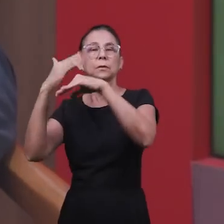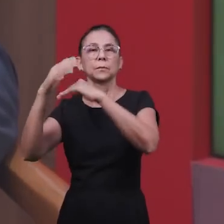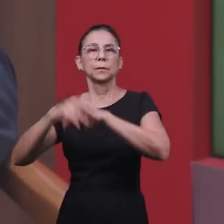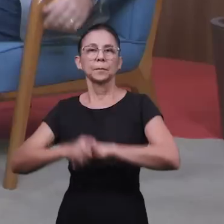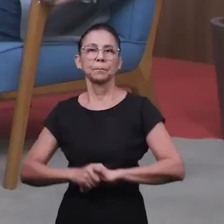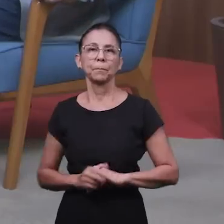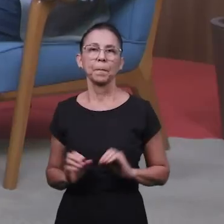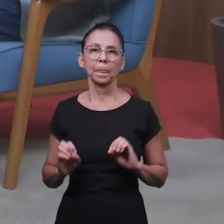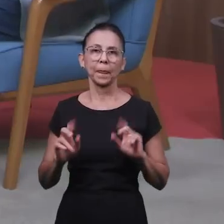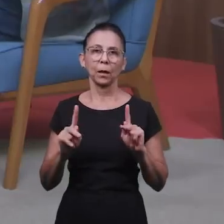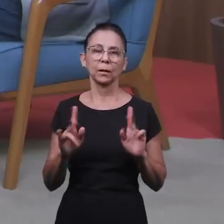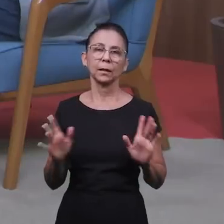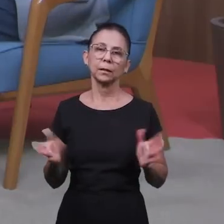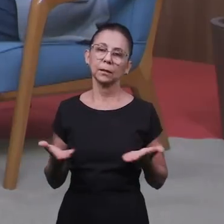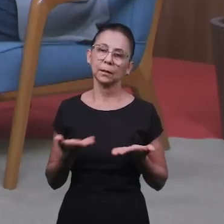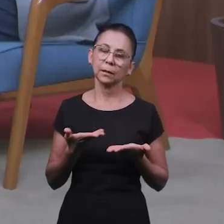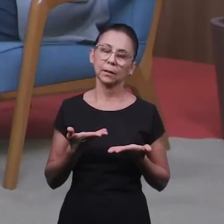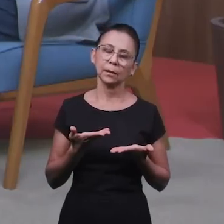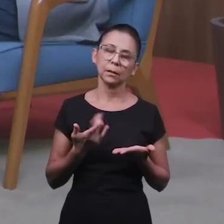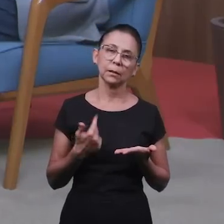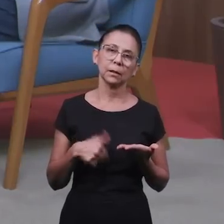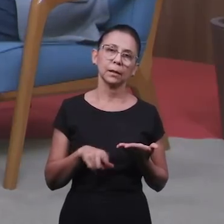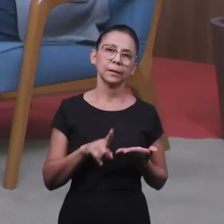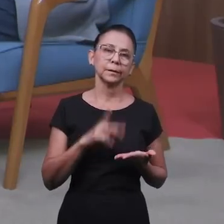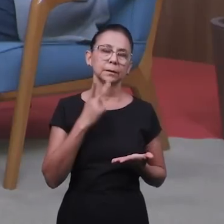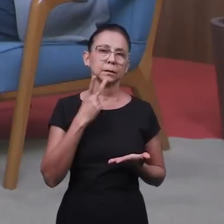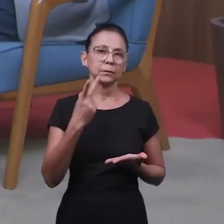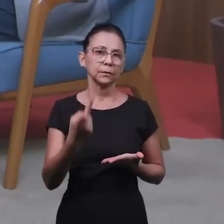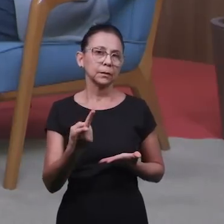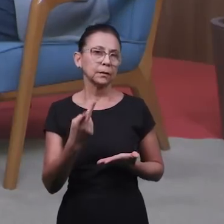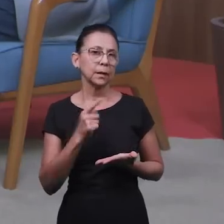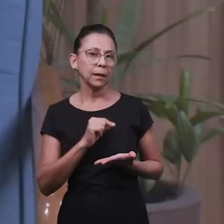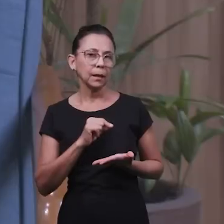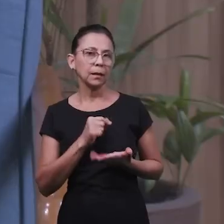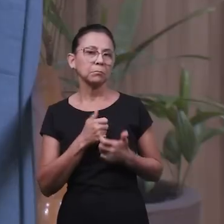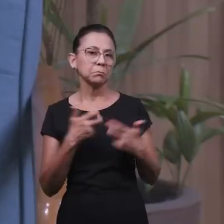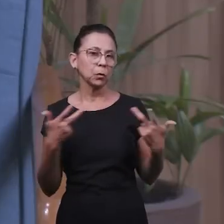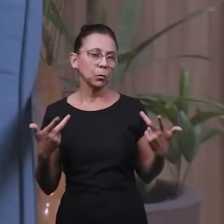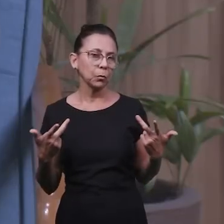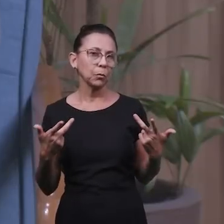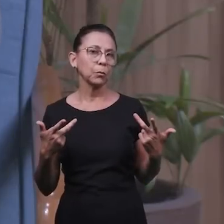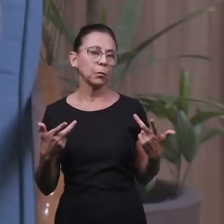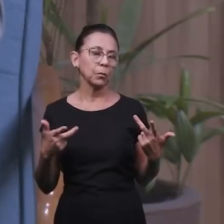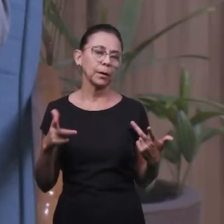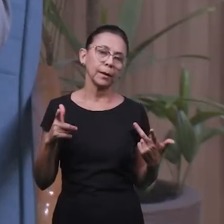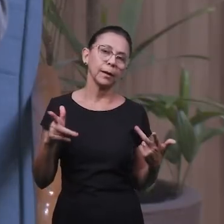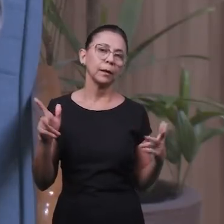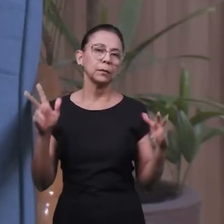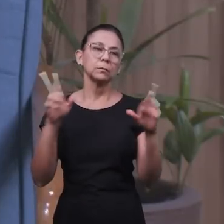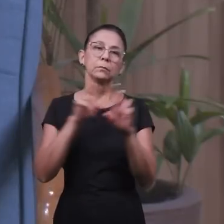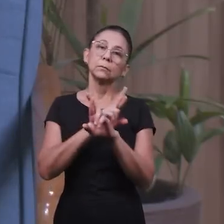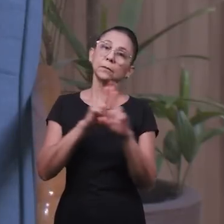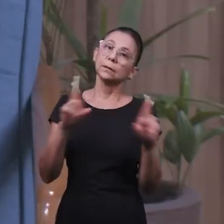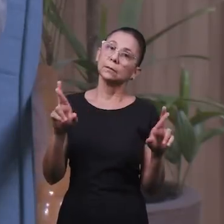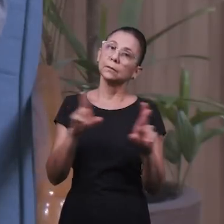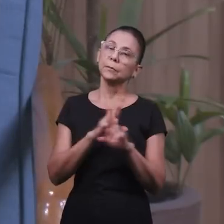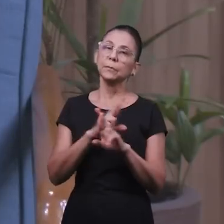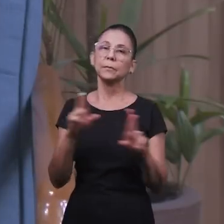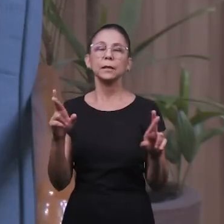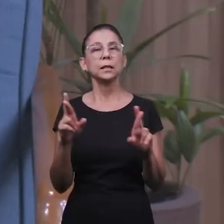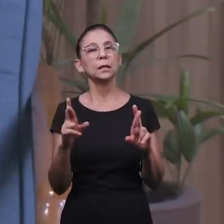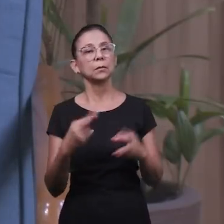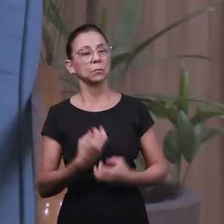Muito bem. A gente está falando então sobre algo que, ou um